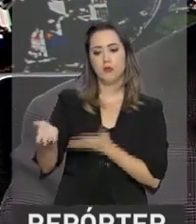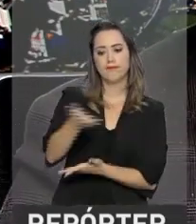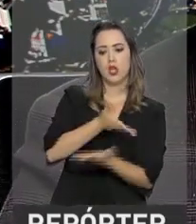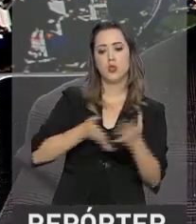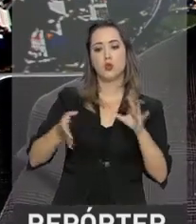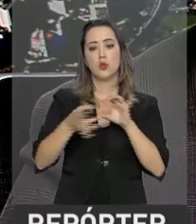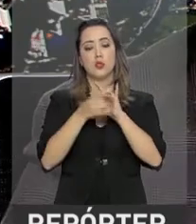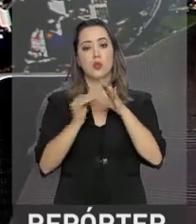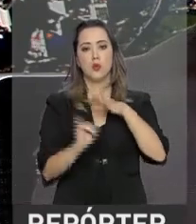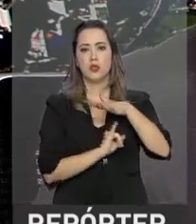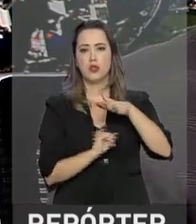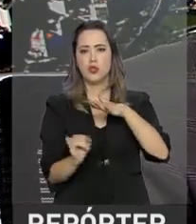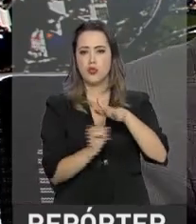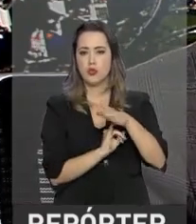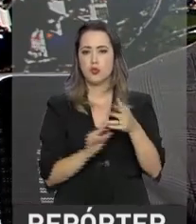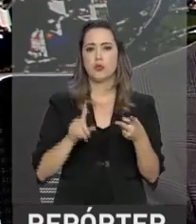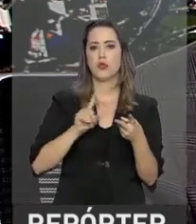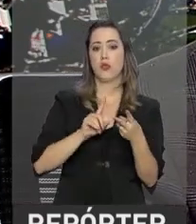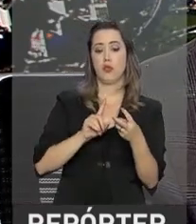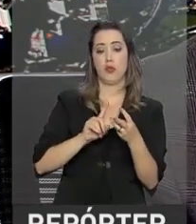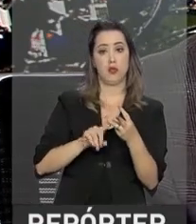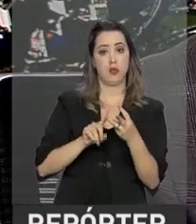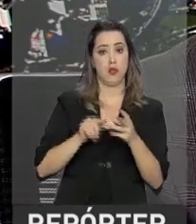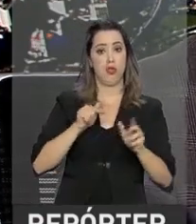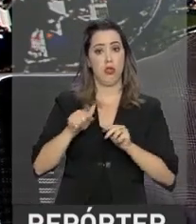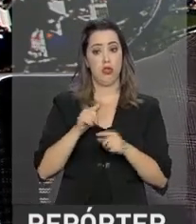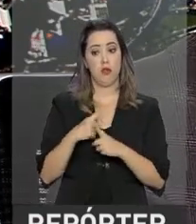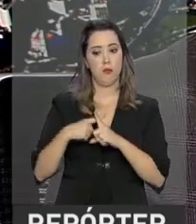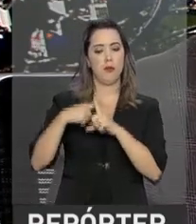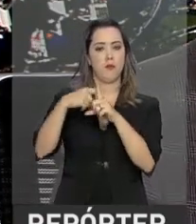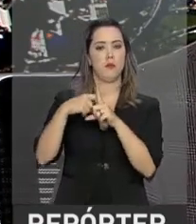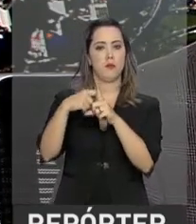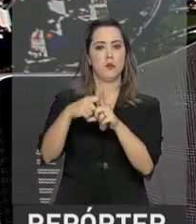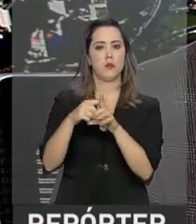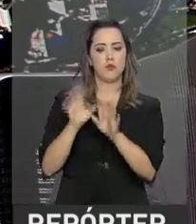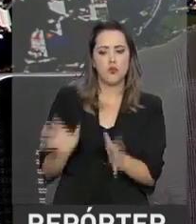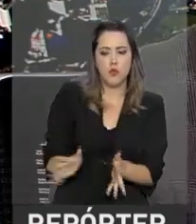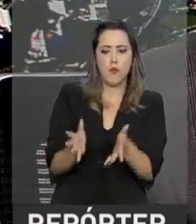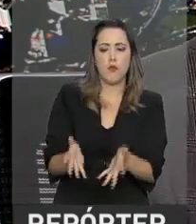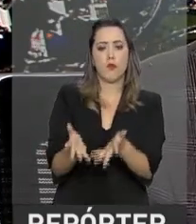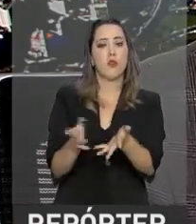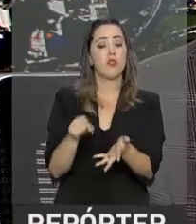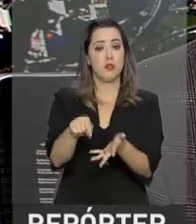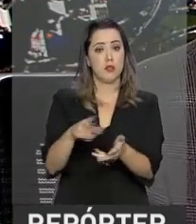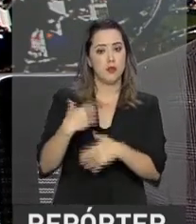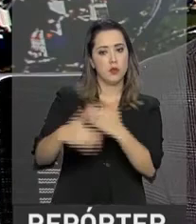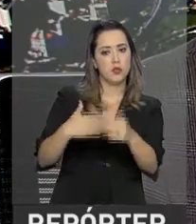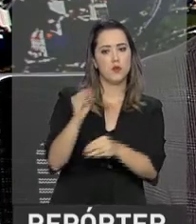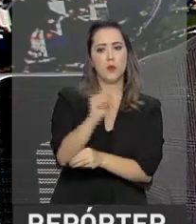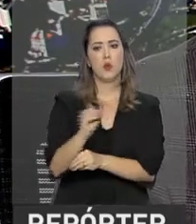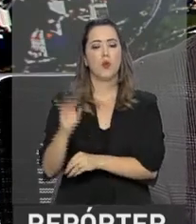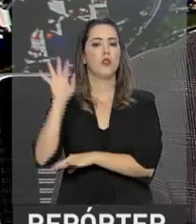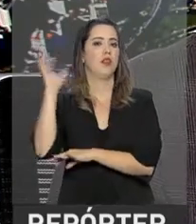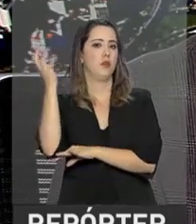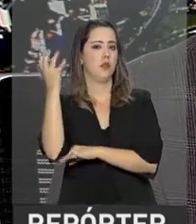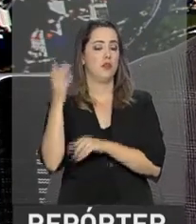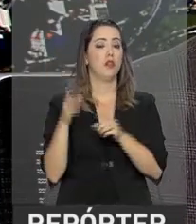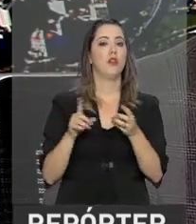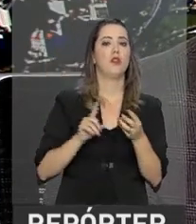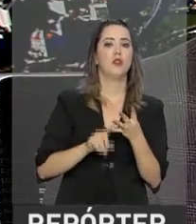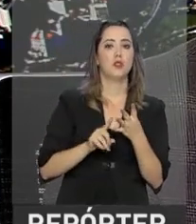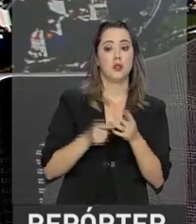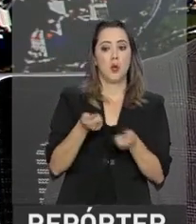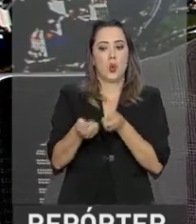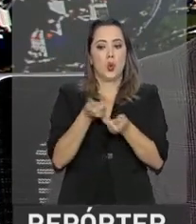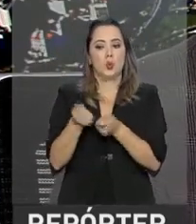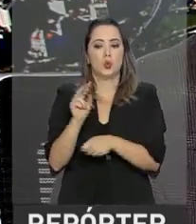institucional agenda positiva com ações afirmativas de apoio ao desenvolvimento sustentável mas também comando e